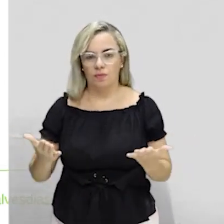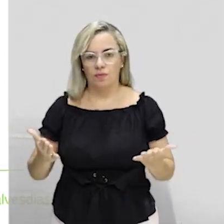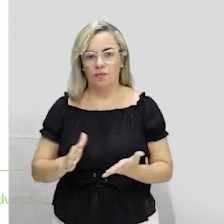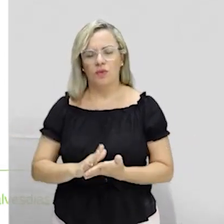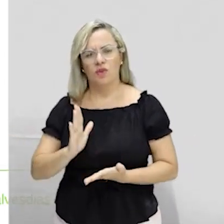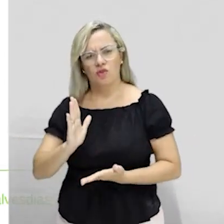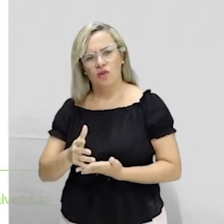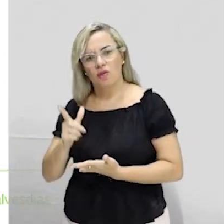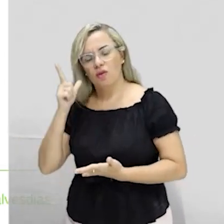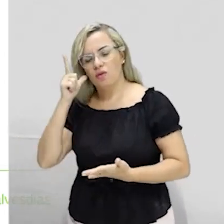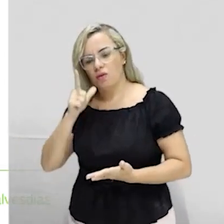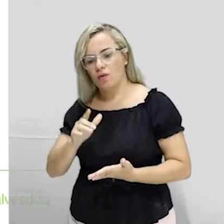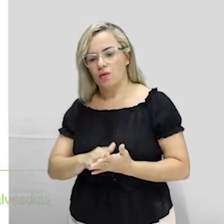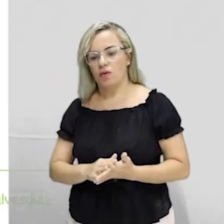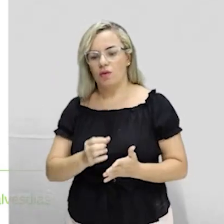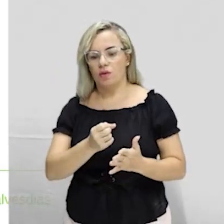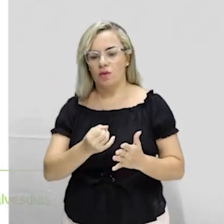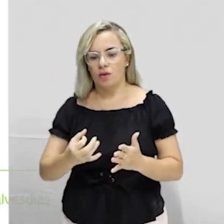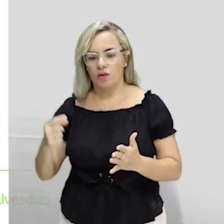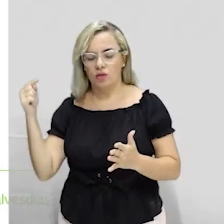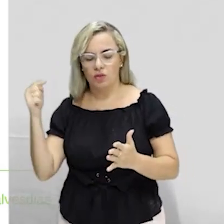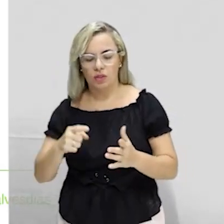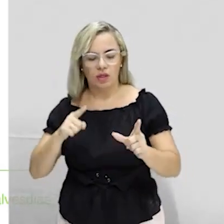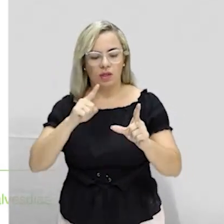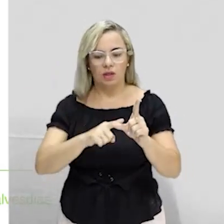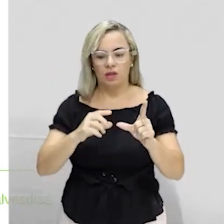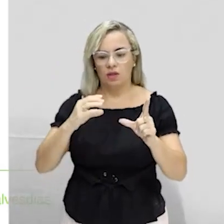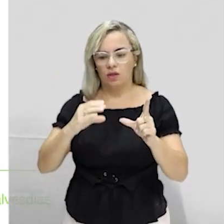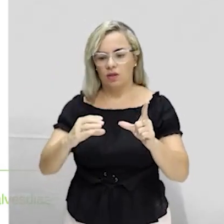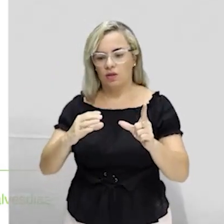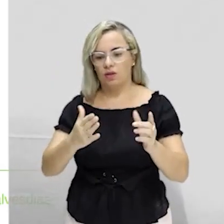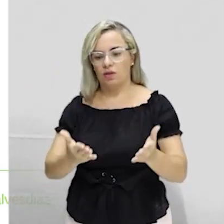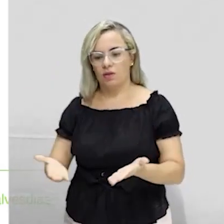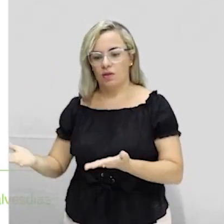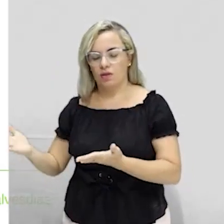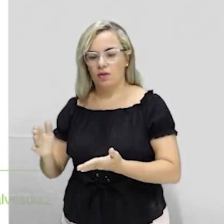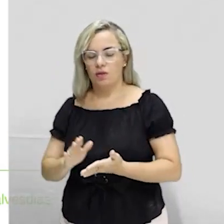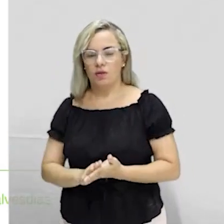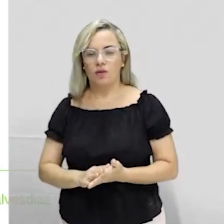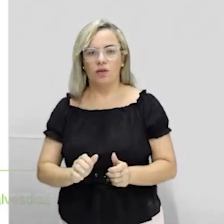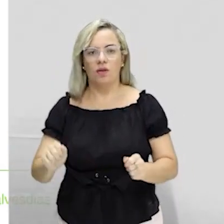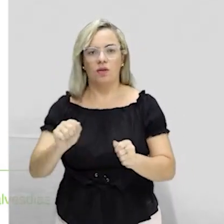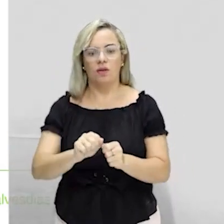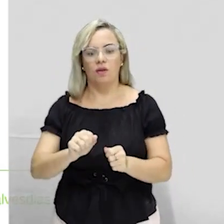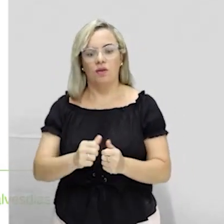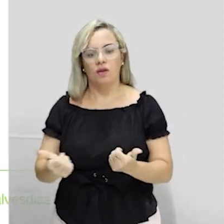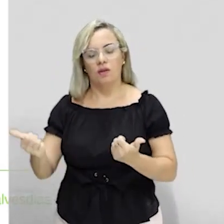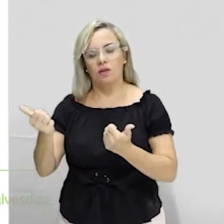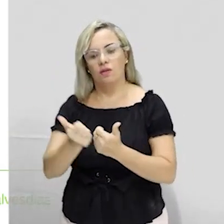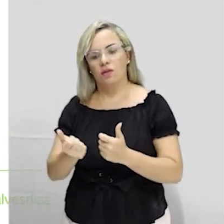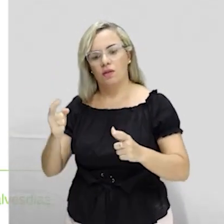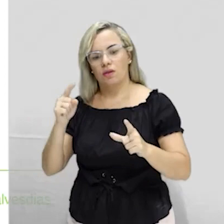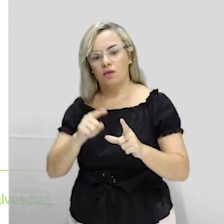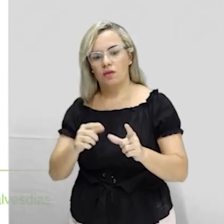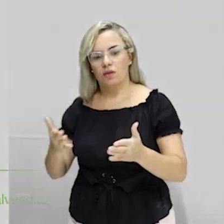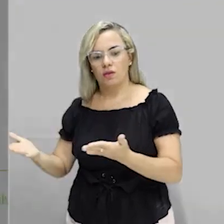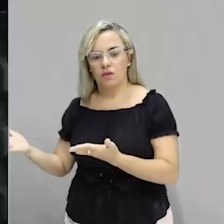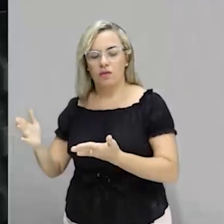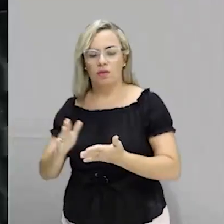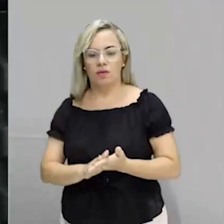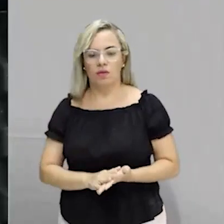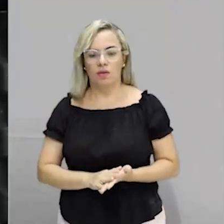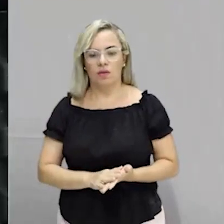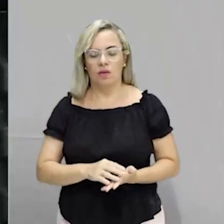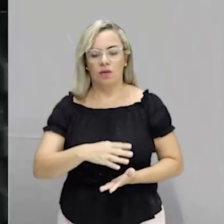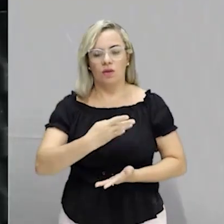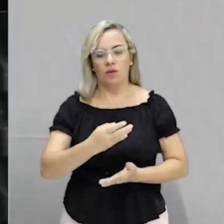já consegue dizer quanto é o C, não consegue? Basta fazer a substituição, né? Então, 40